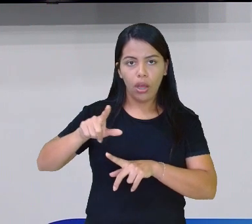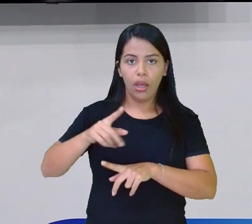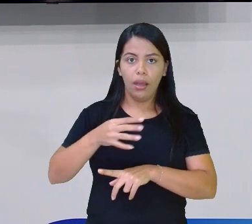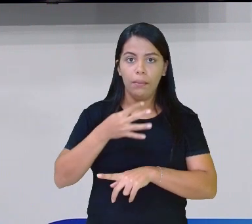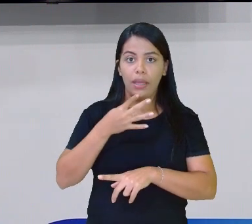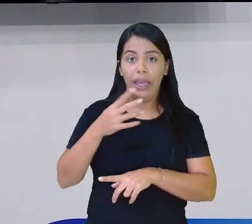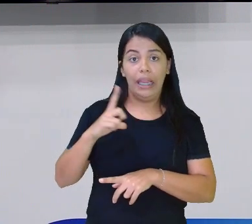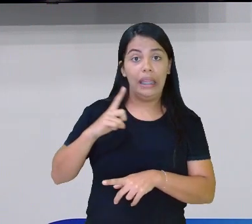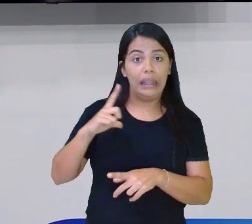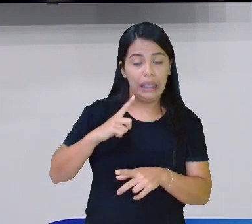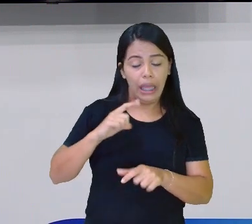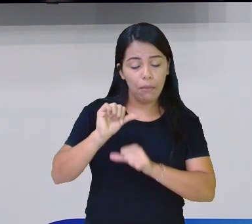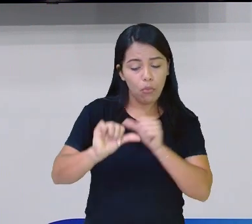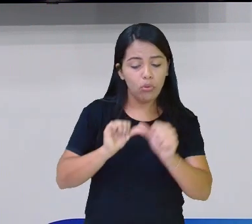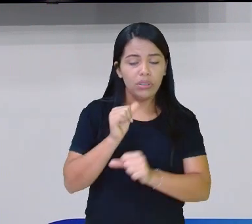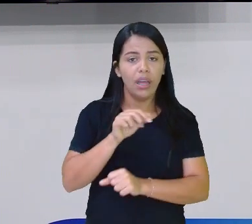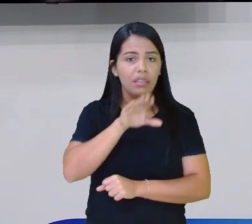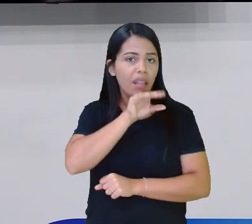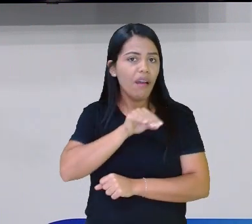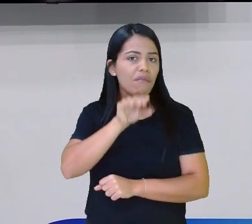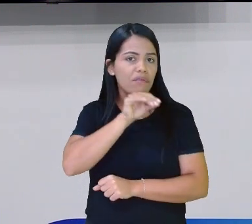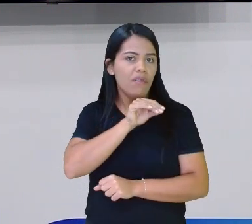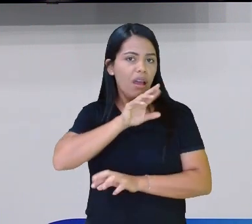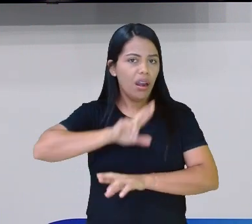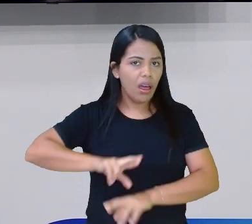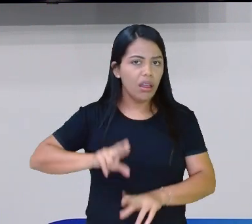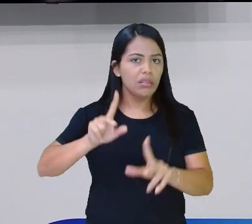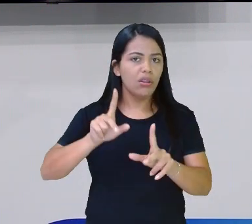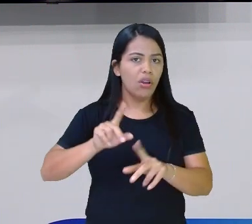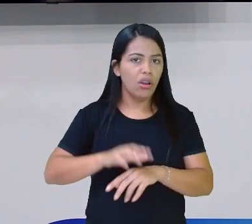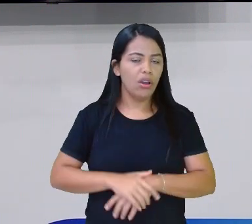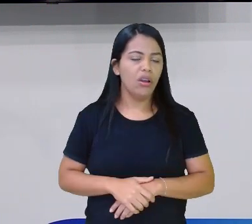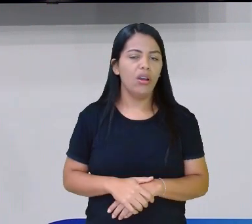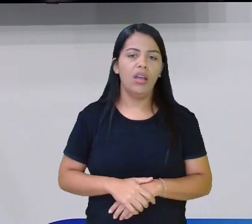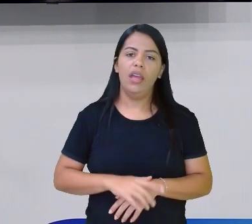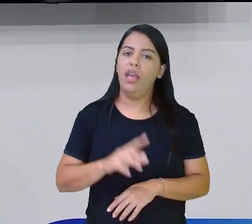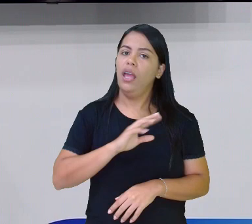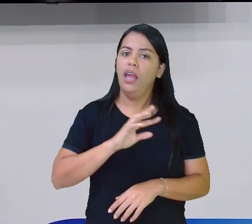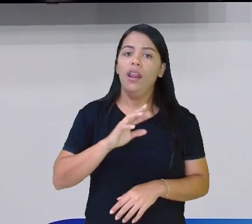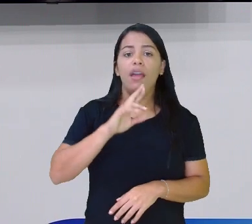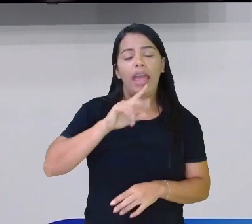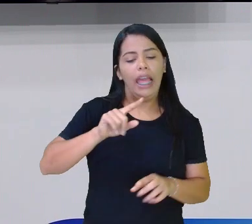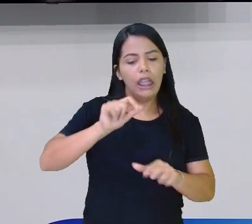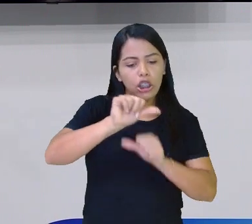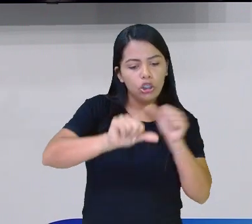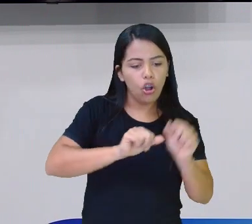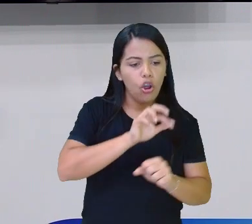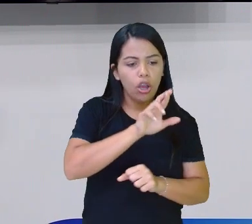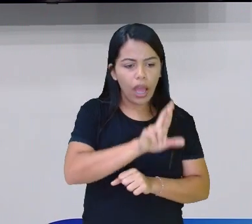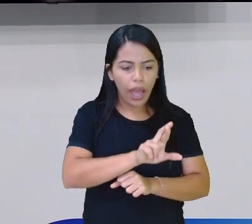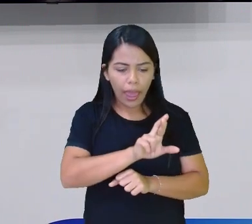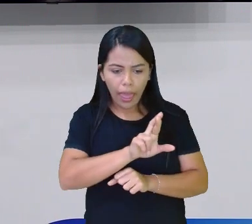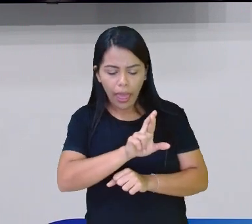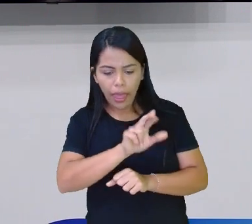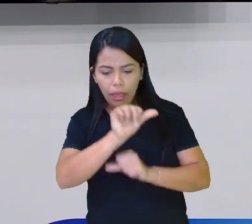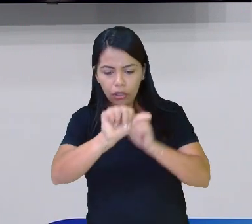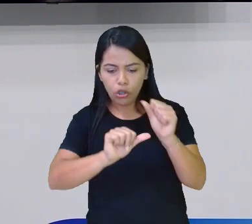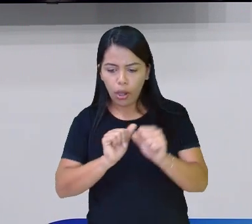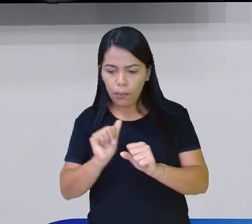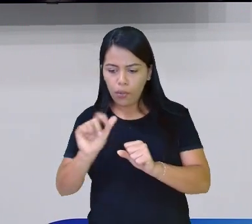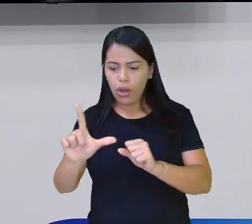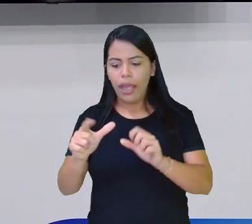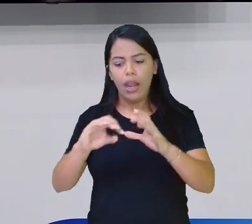diz malcante, né? Ele troca, ao invés de ele dizer arara, ele vai dizer alala. Então, ele troca ali. É